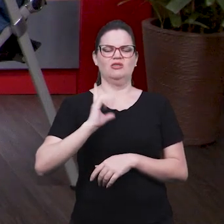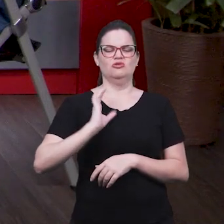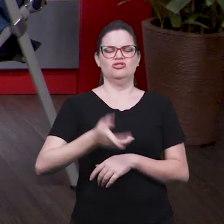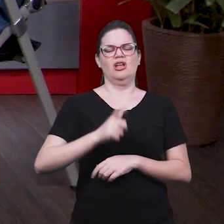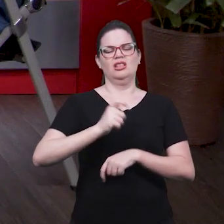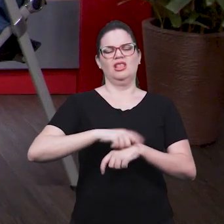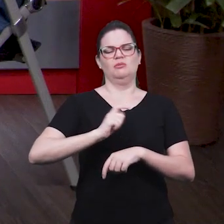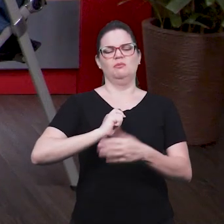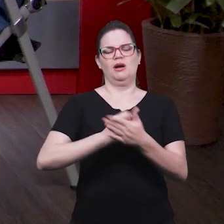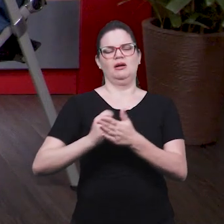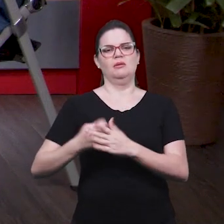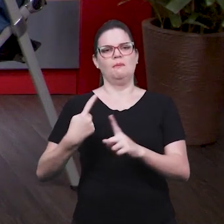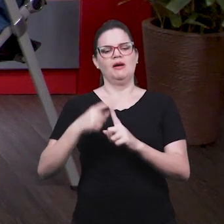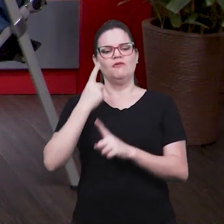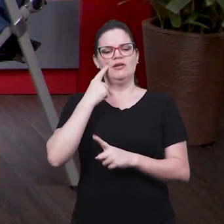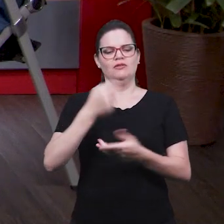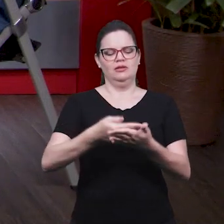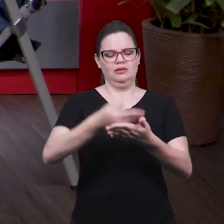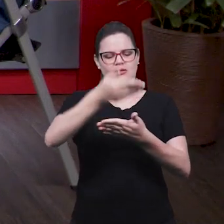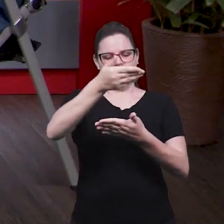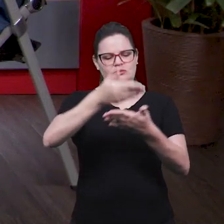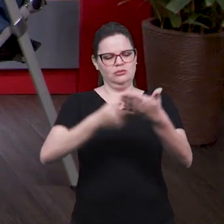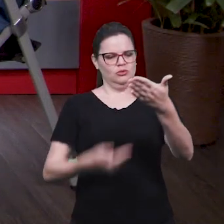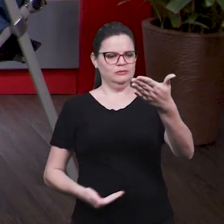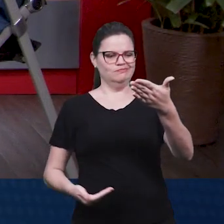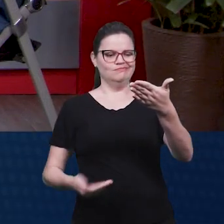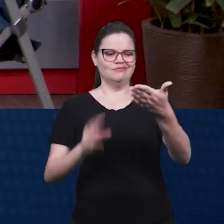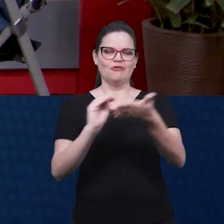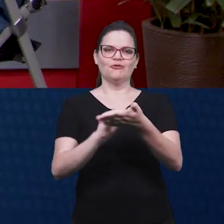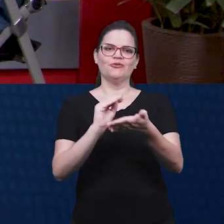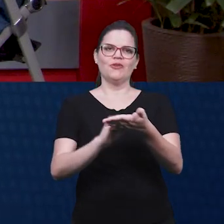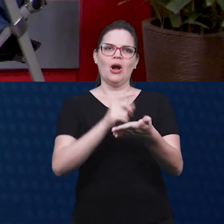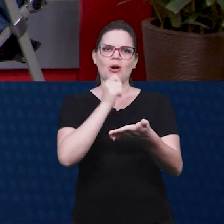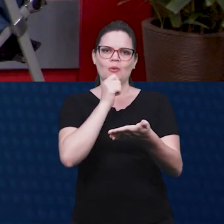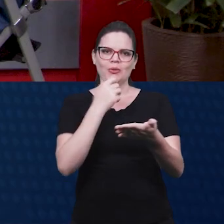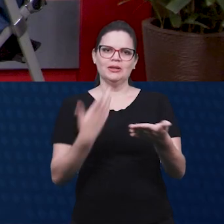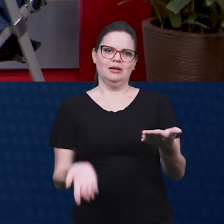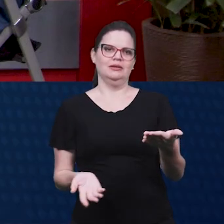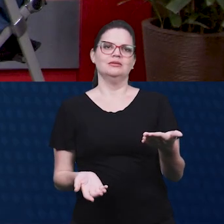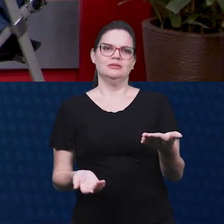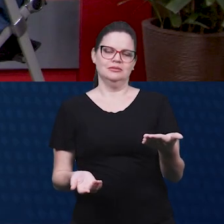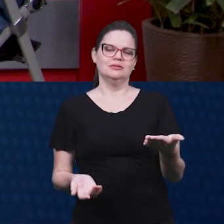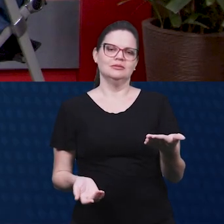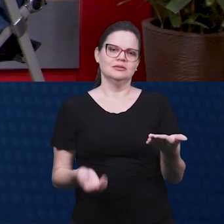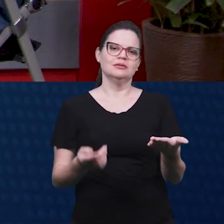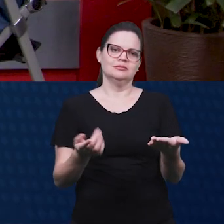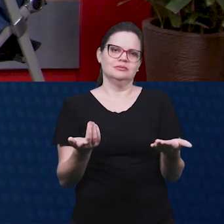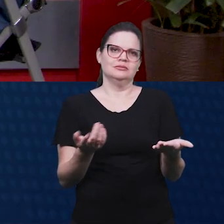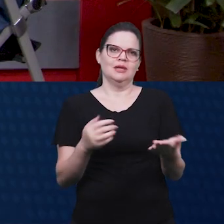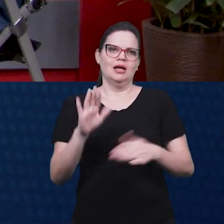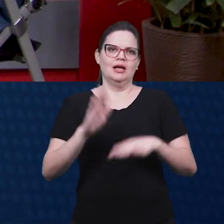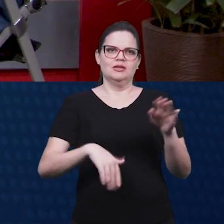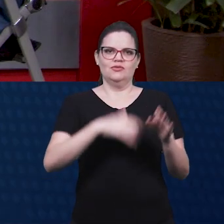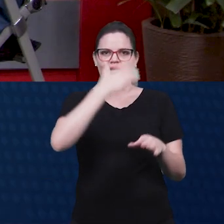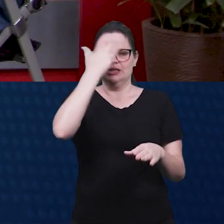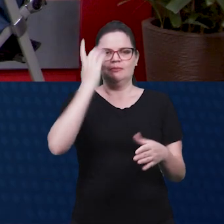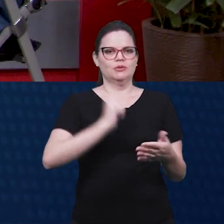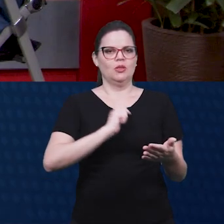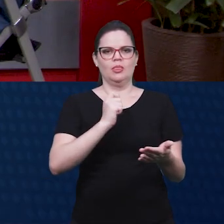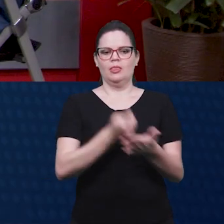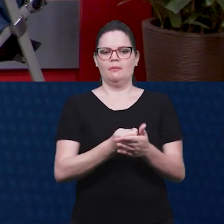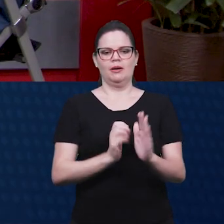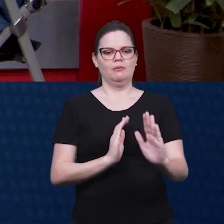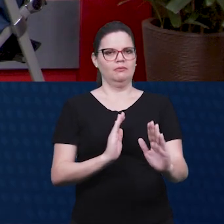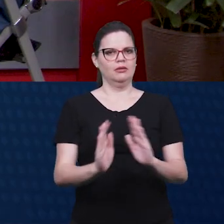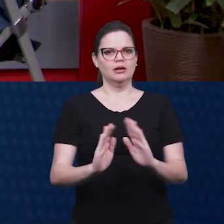o tempo mínimo de contribuição, mas quando vai buscar, às vezes tem um buraco, vamos dizer assim, né? Às vezes a pessoa